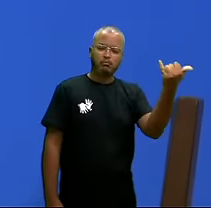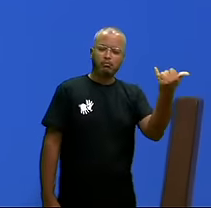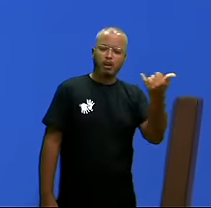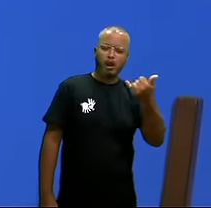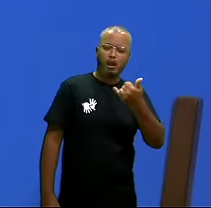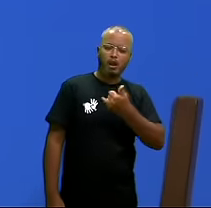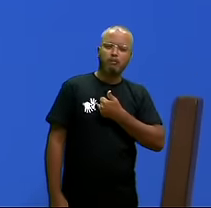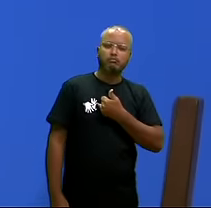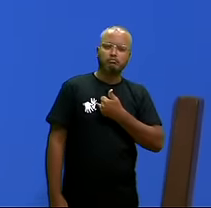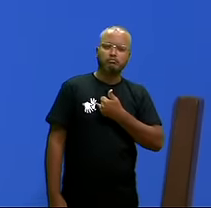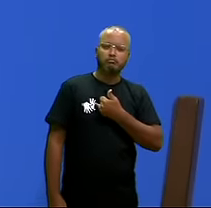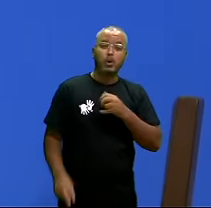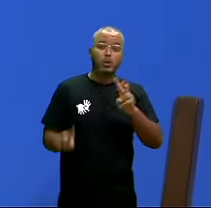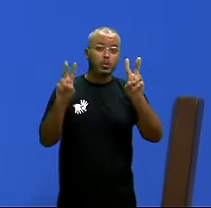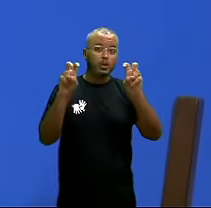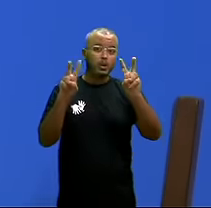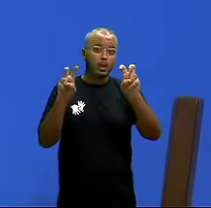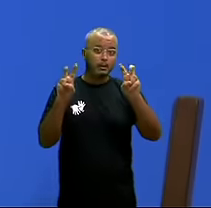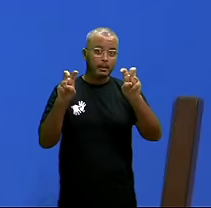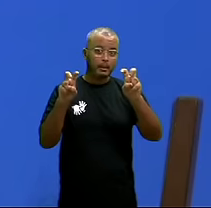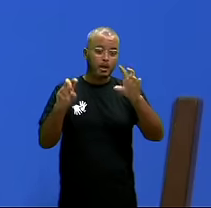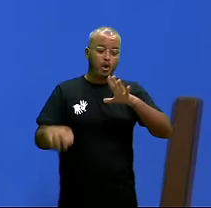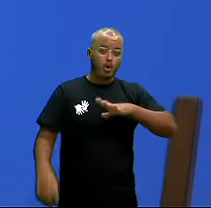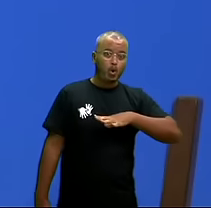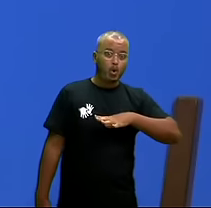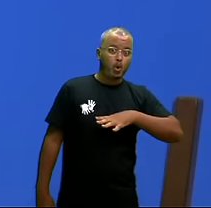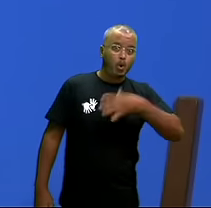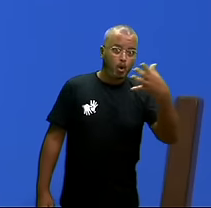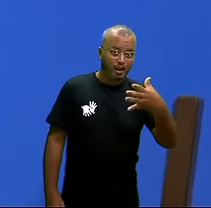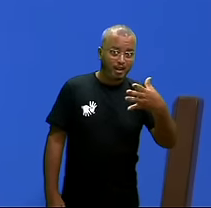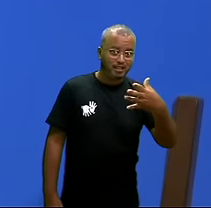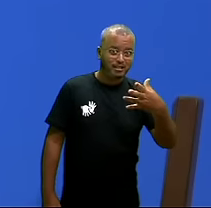da mensagem é coragem para vencer.